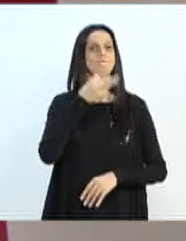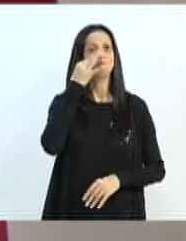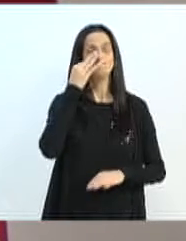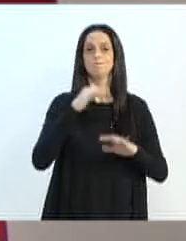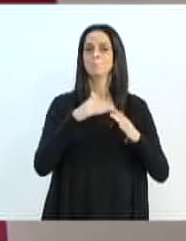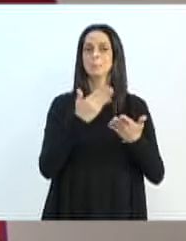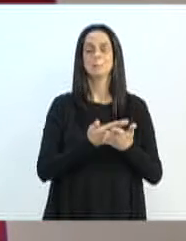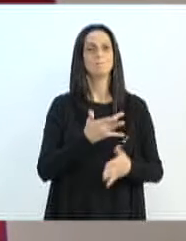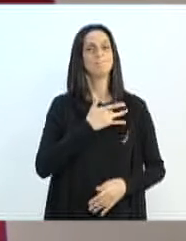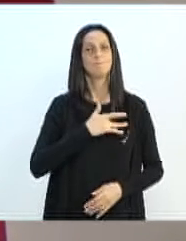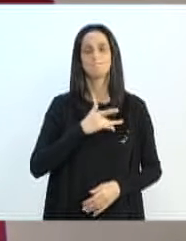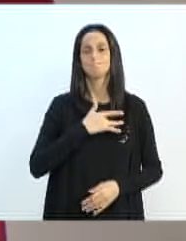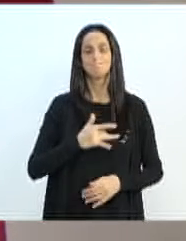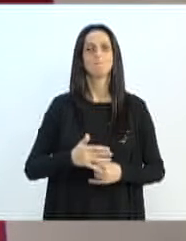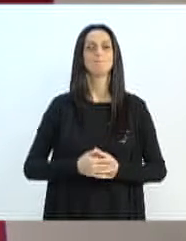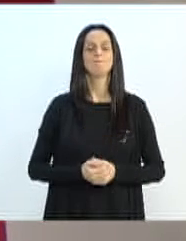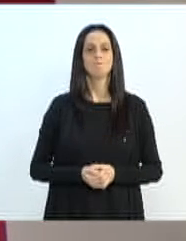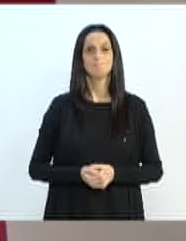vereadores.